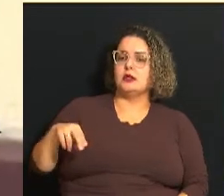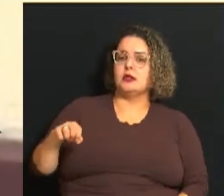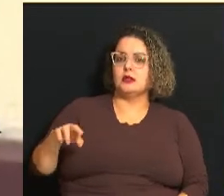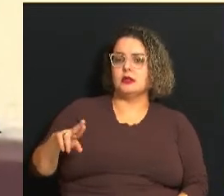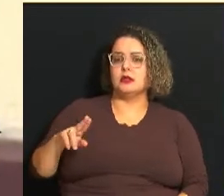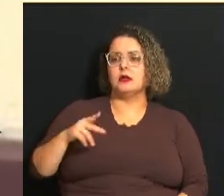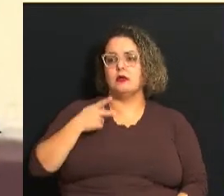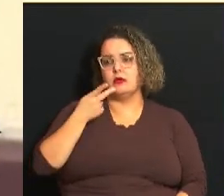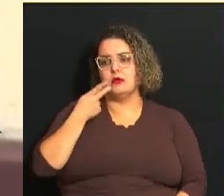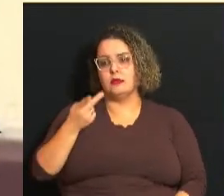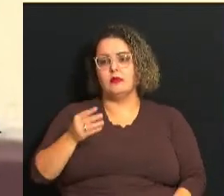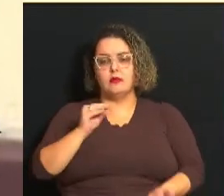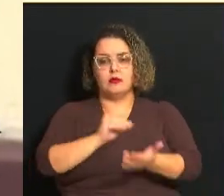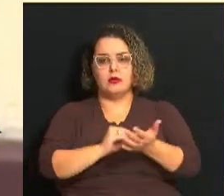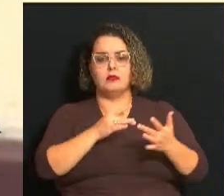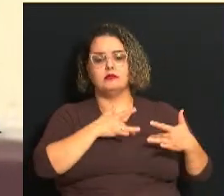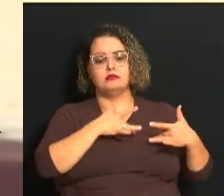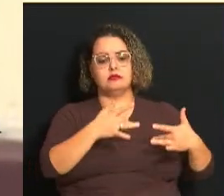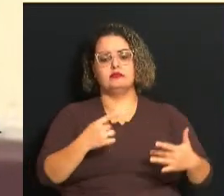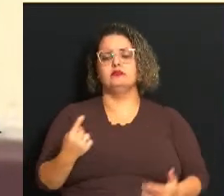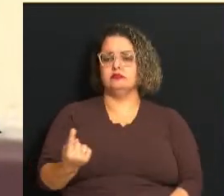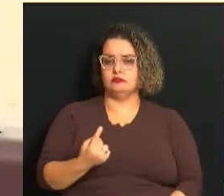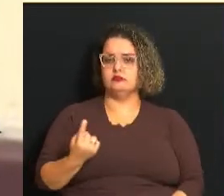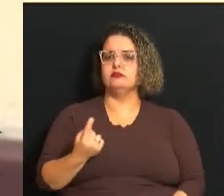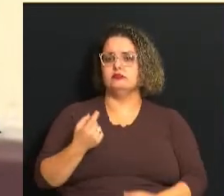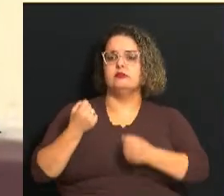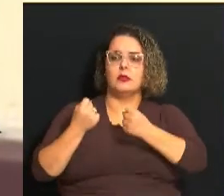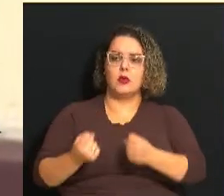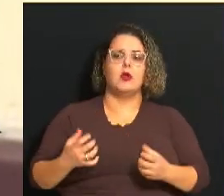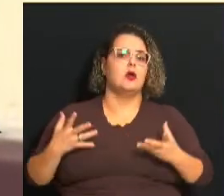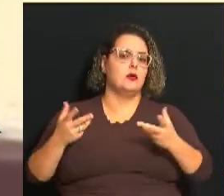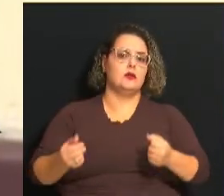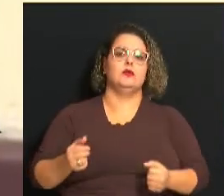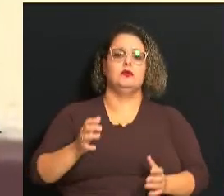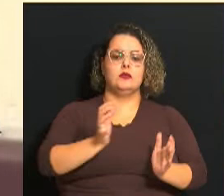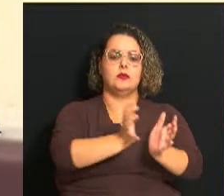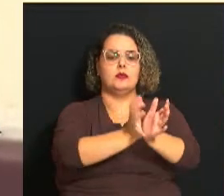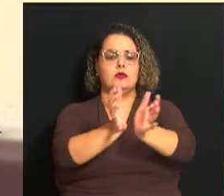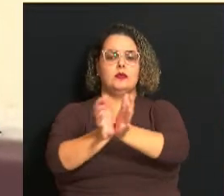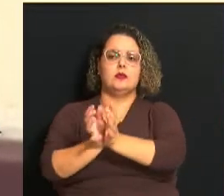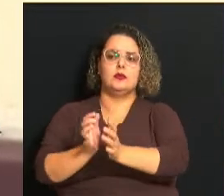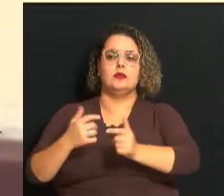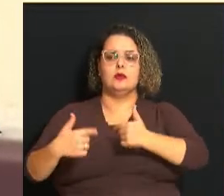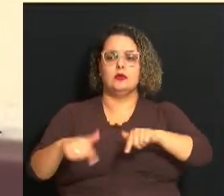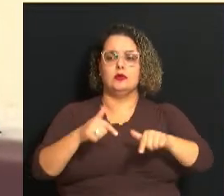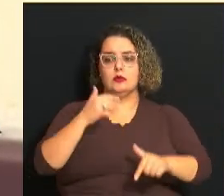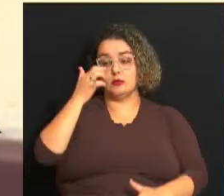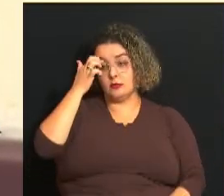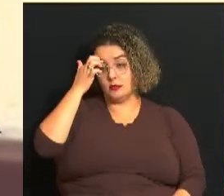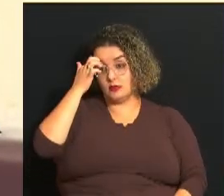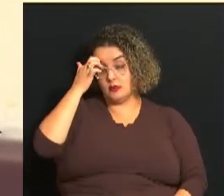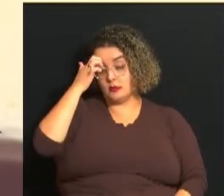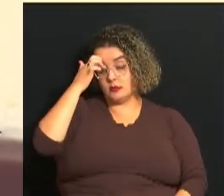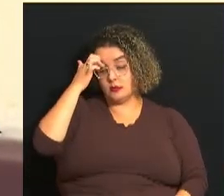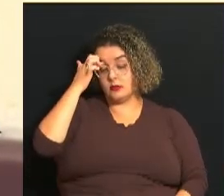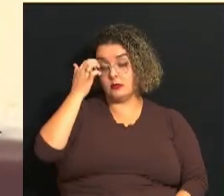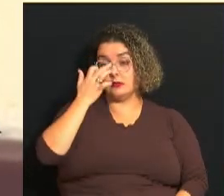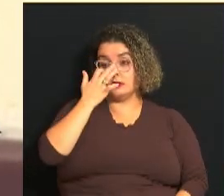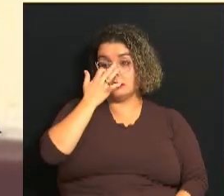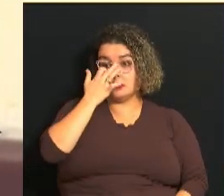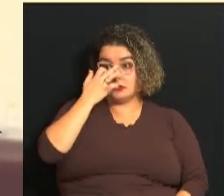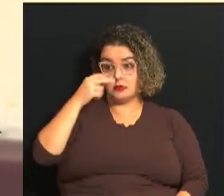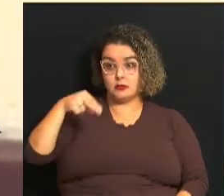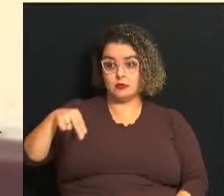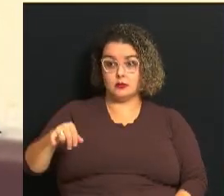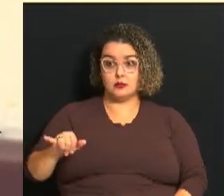a falta de solidariedade o individualismo pesa em todas as categorias dos trabalhadores aí o Ney